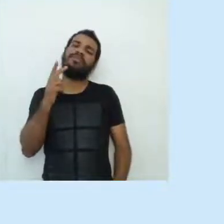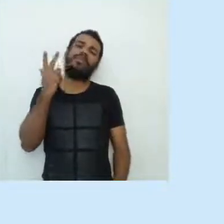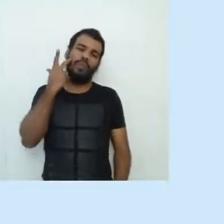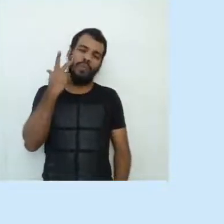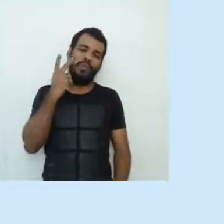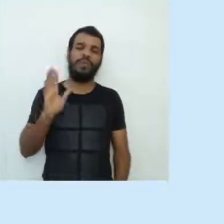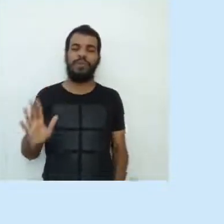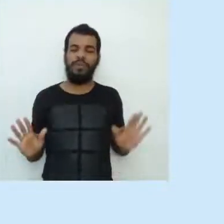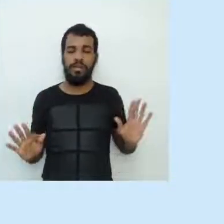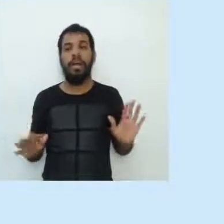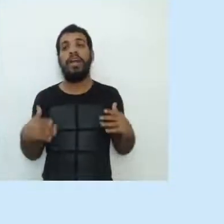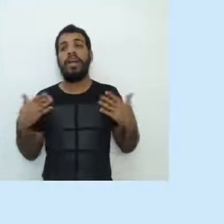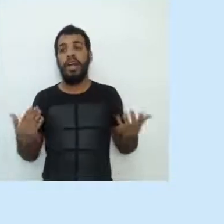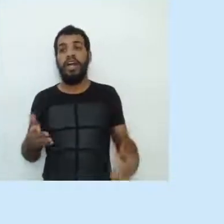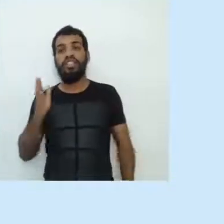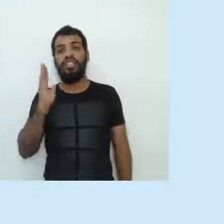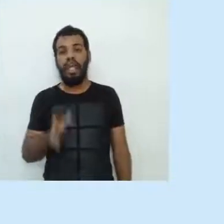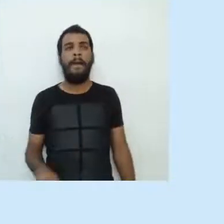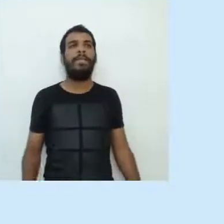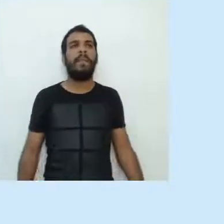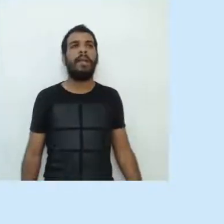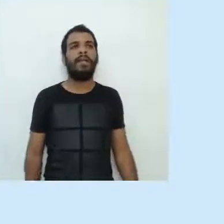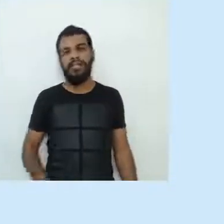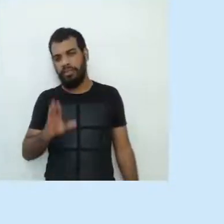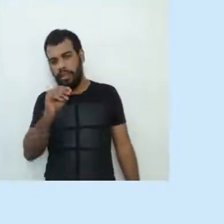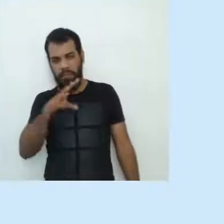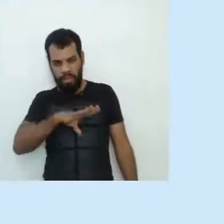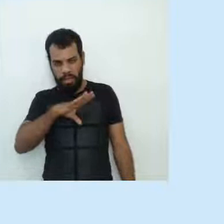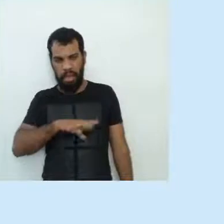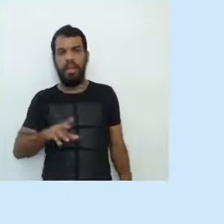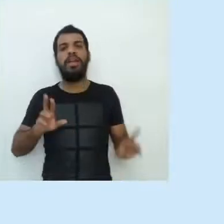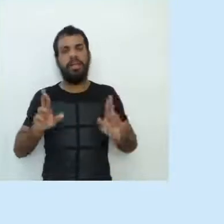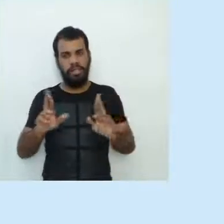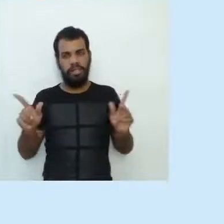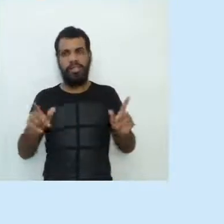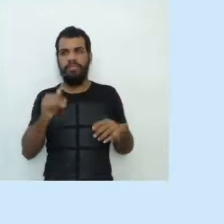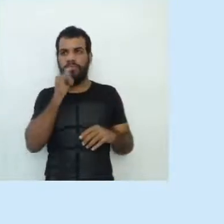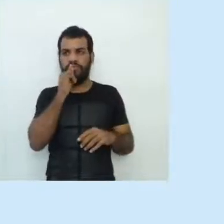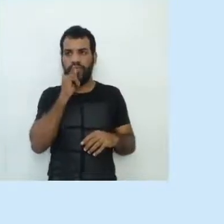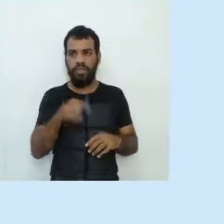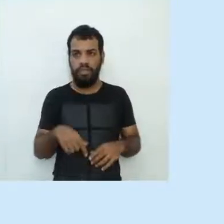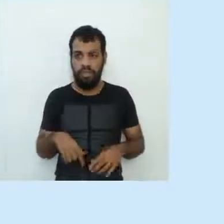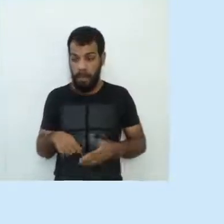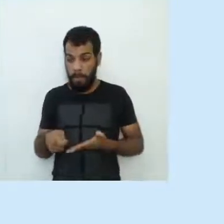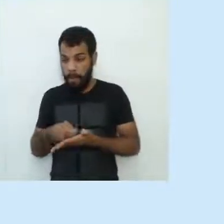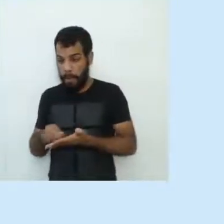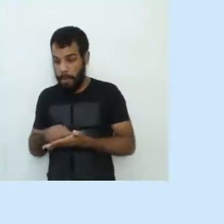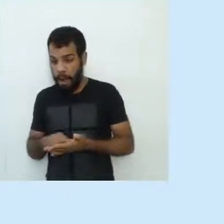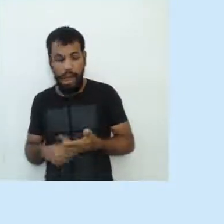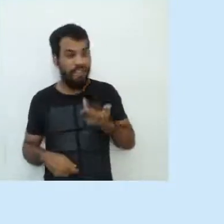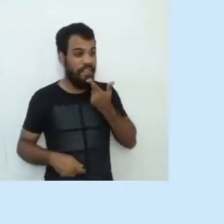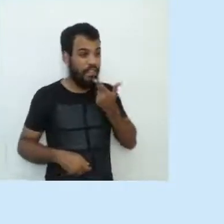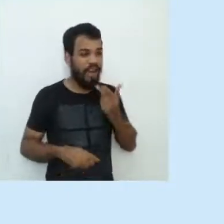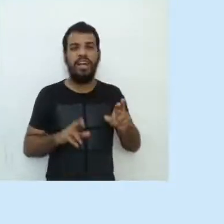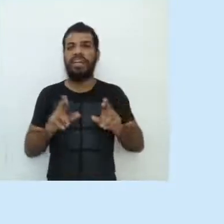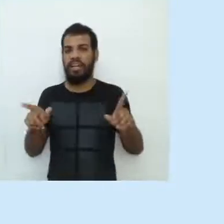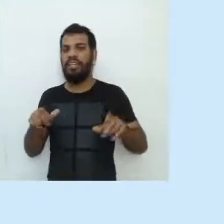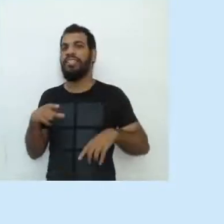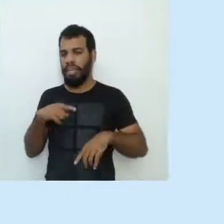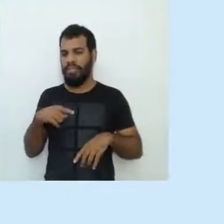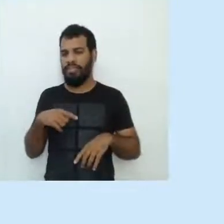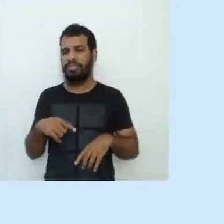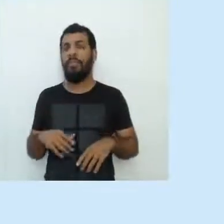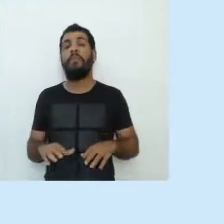de contas, a gente já tem essa noção de que há uma diferença, sim, do que a gente escreve e do que a gente fala.